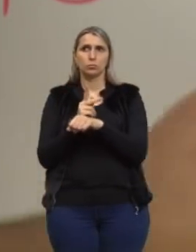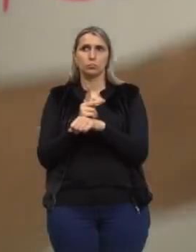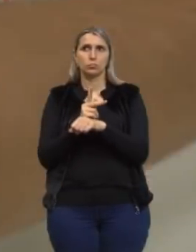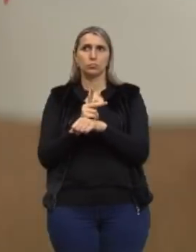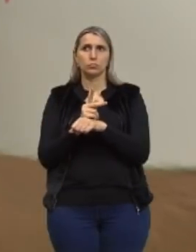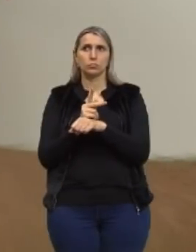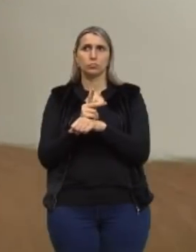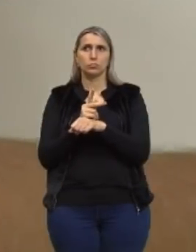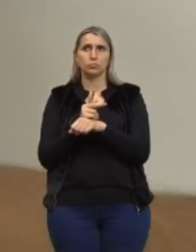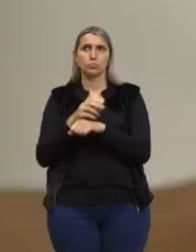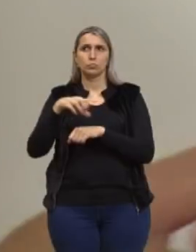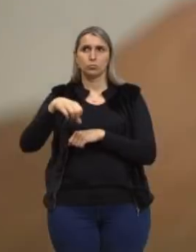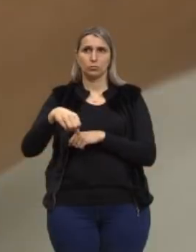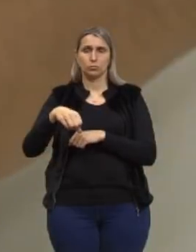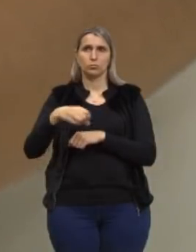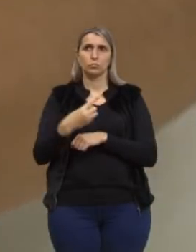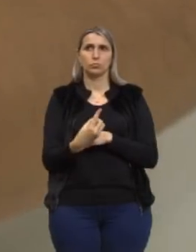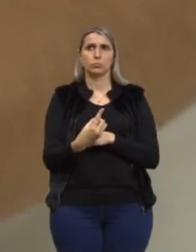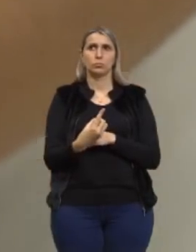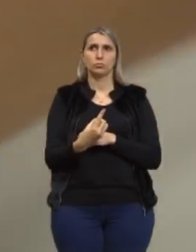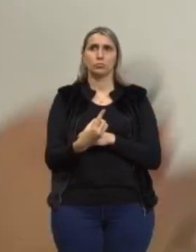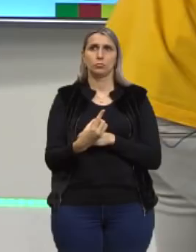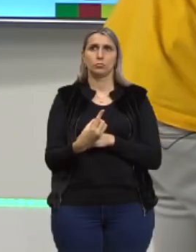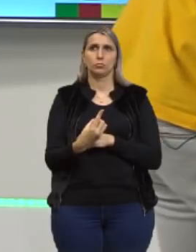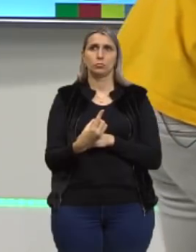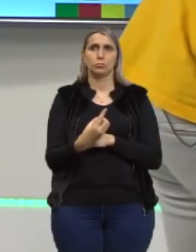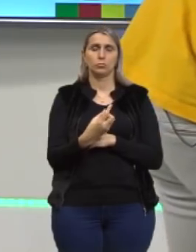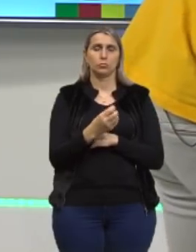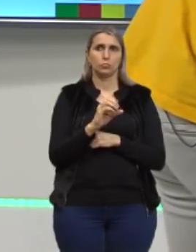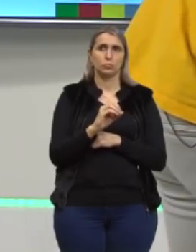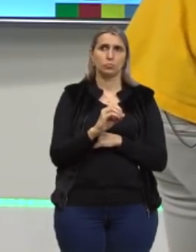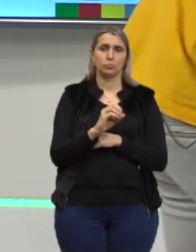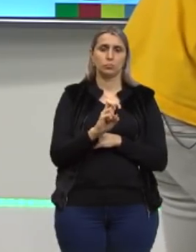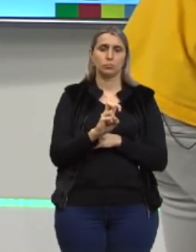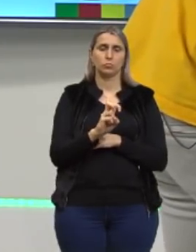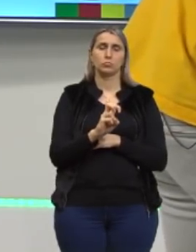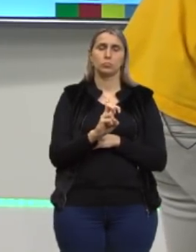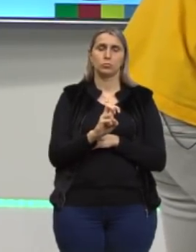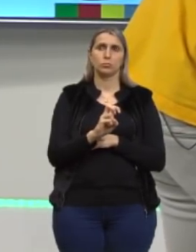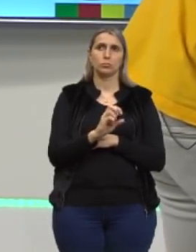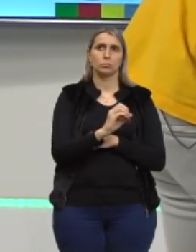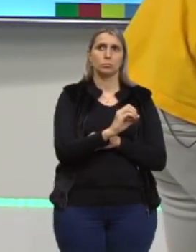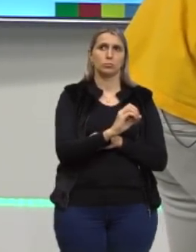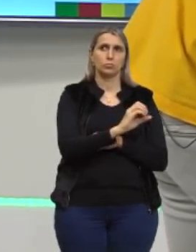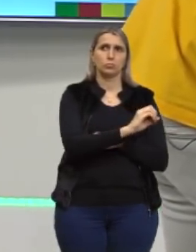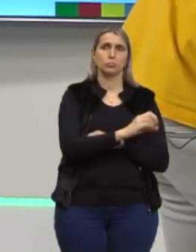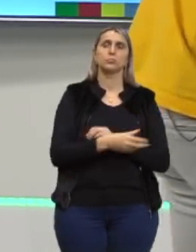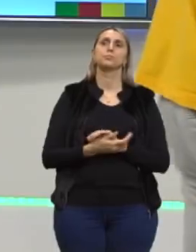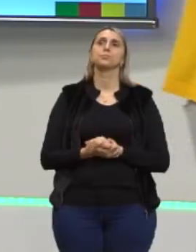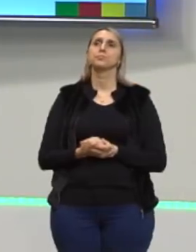15 da 9:00 um 10 vai dar 5:00